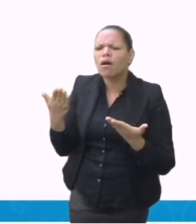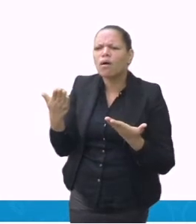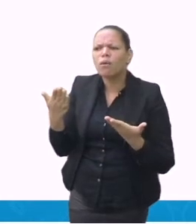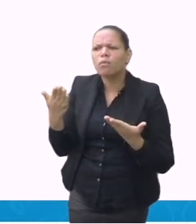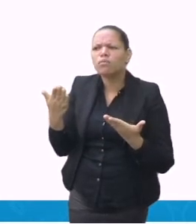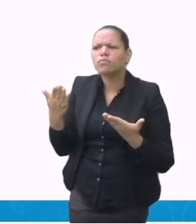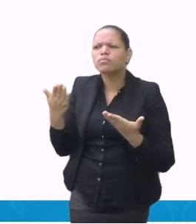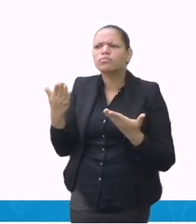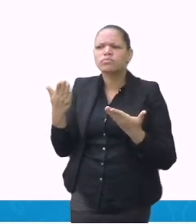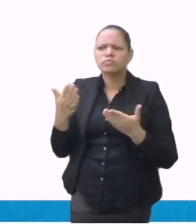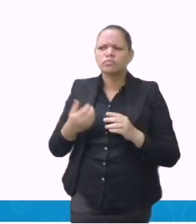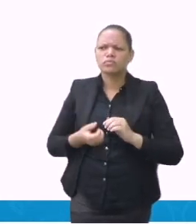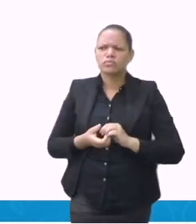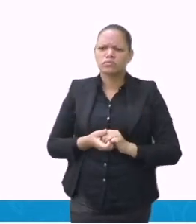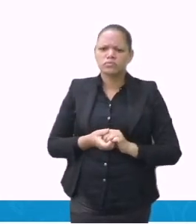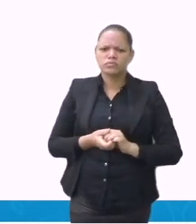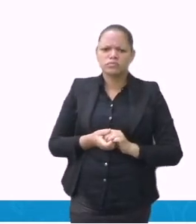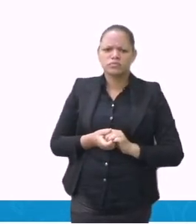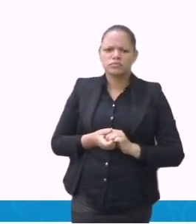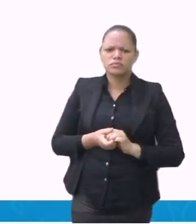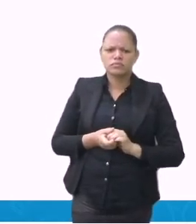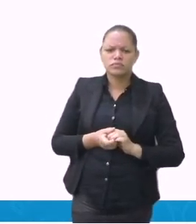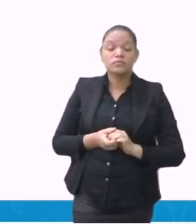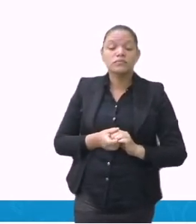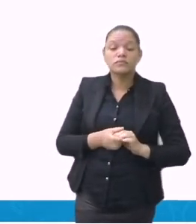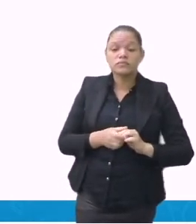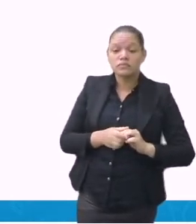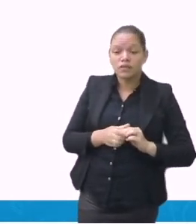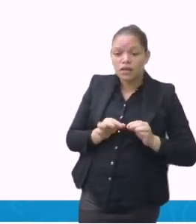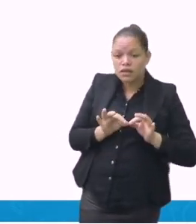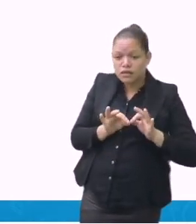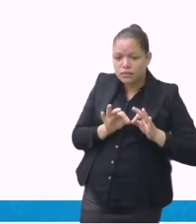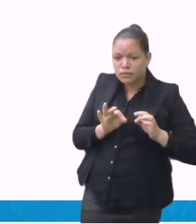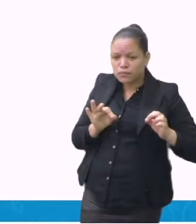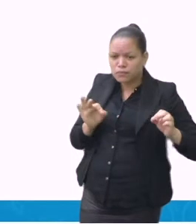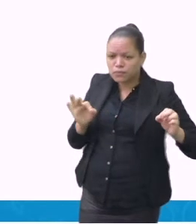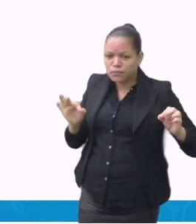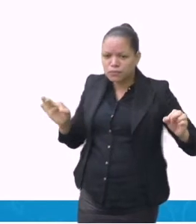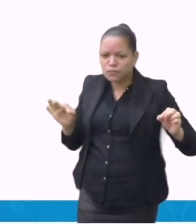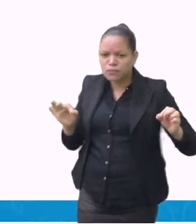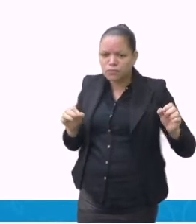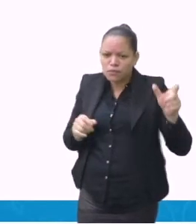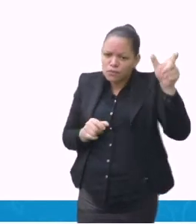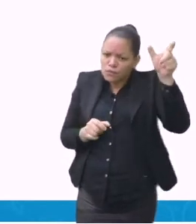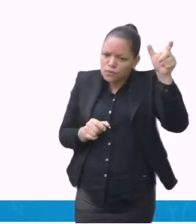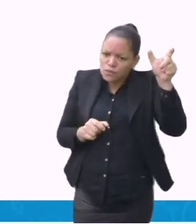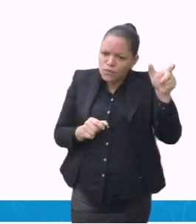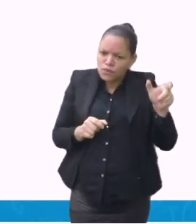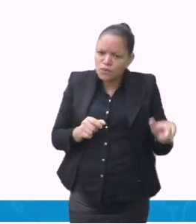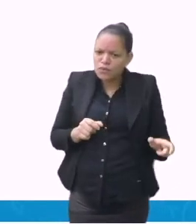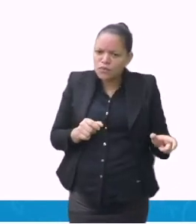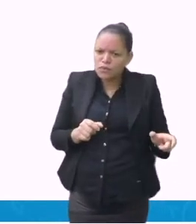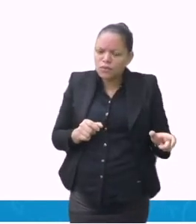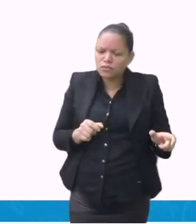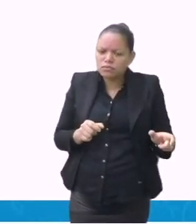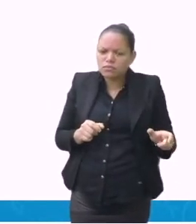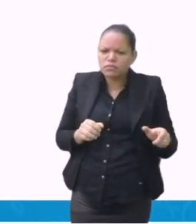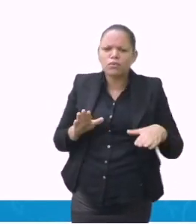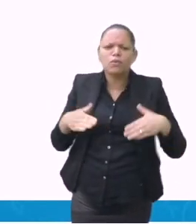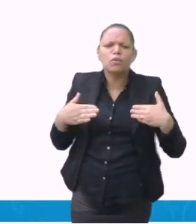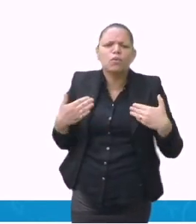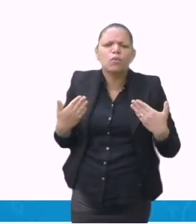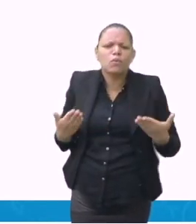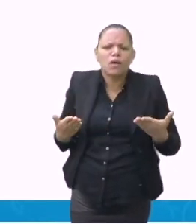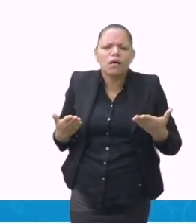A, linha 5. Qual é o objeto? É uma